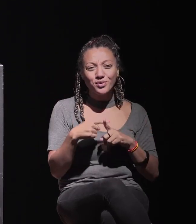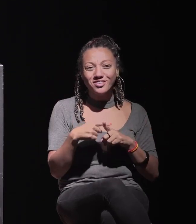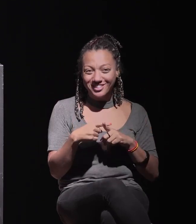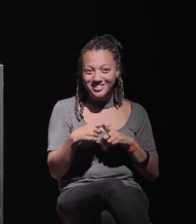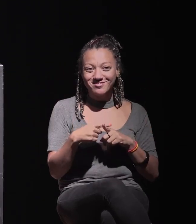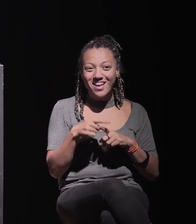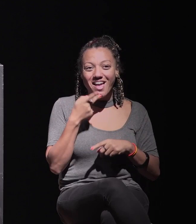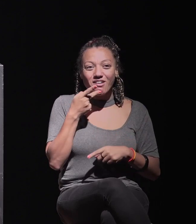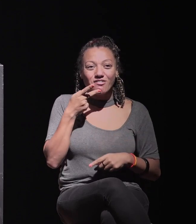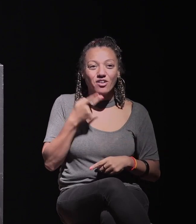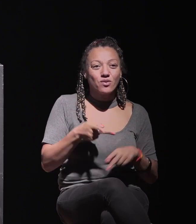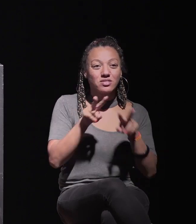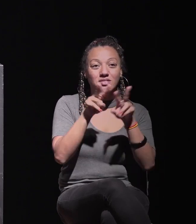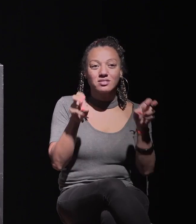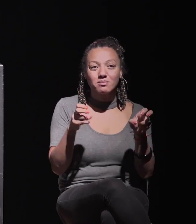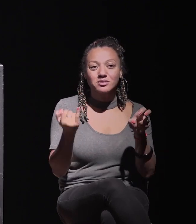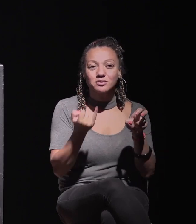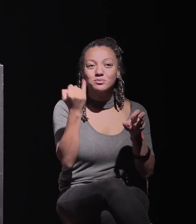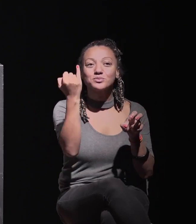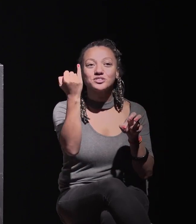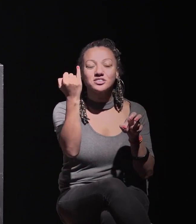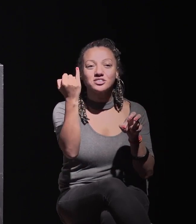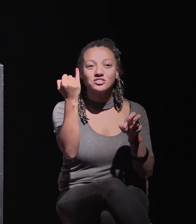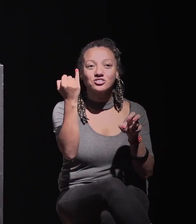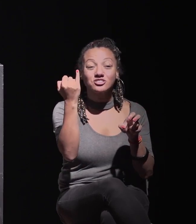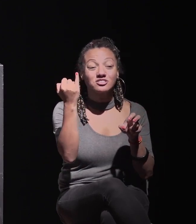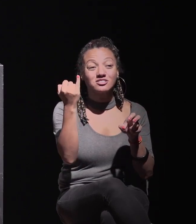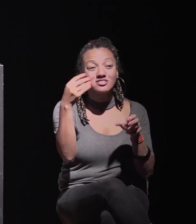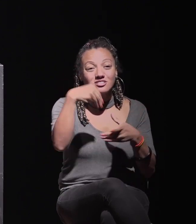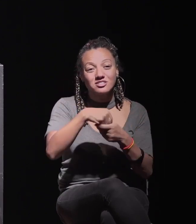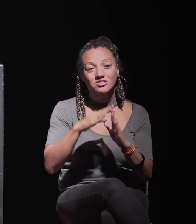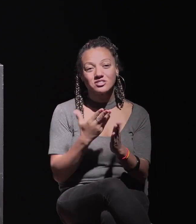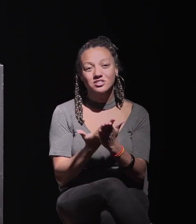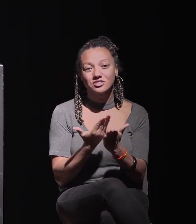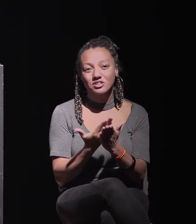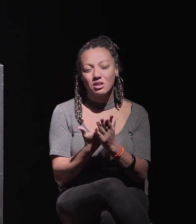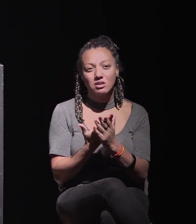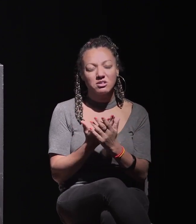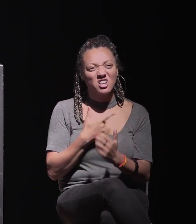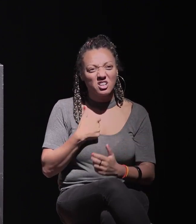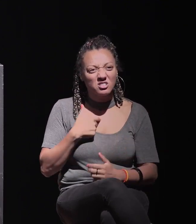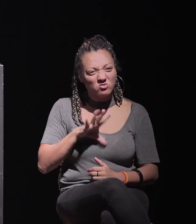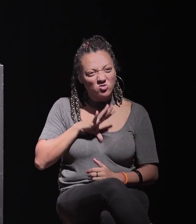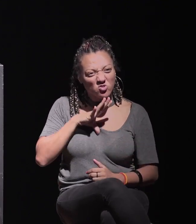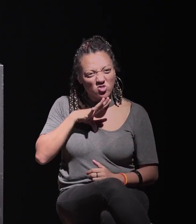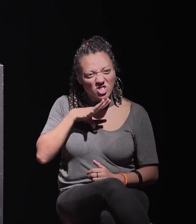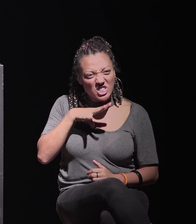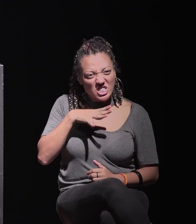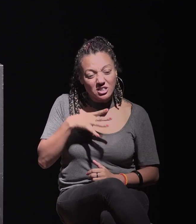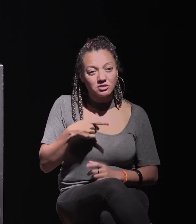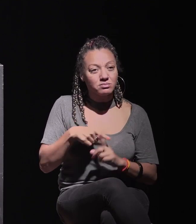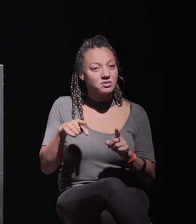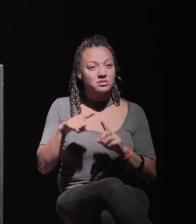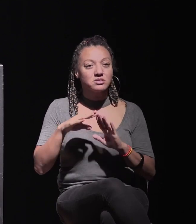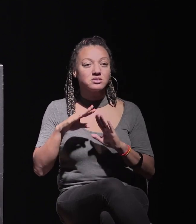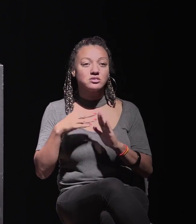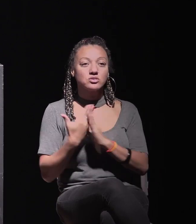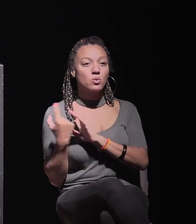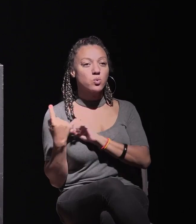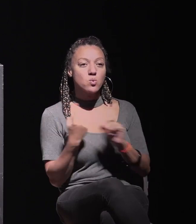gente vai tratar aqui hoje. Por lidar na sala de aula com um debate que eles chamam de ideologia de